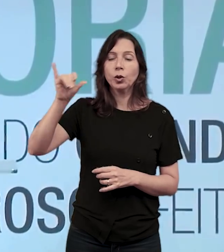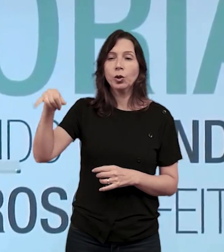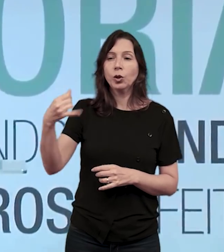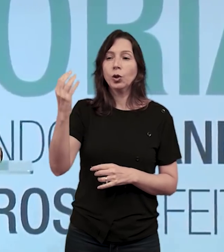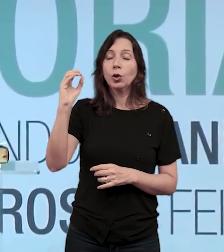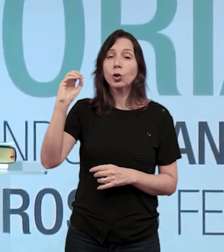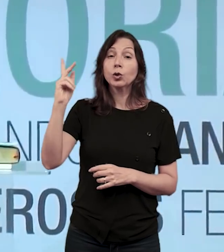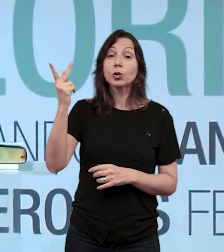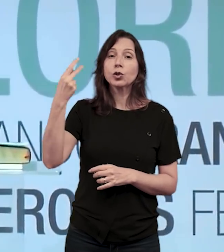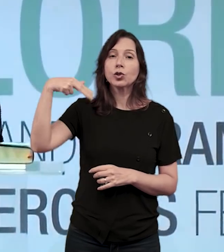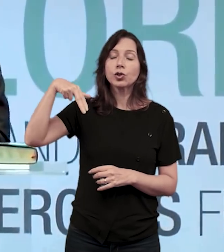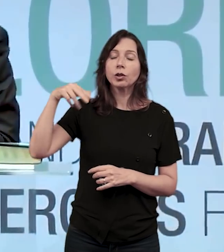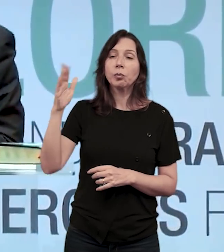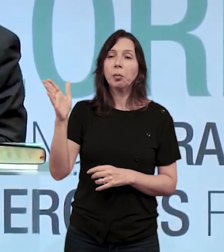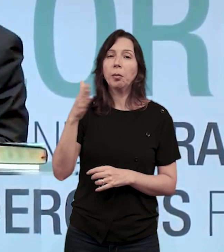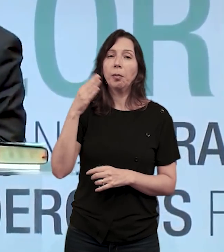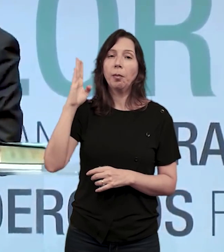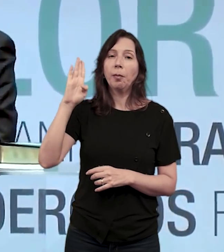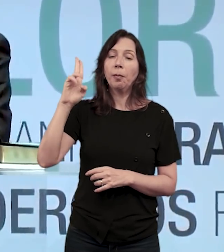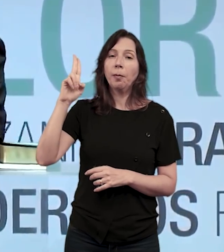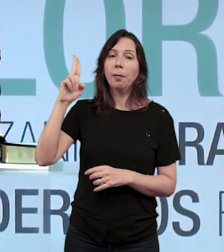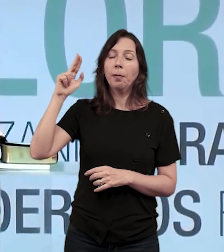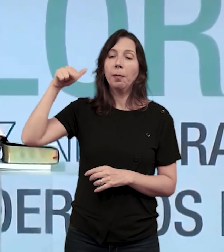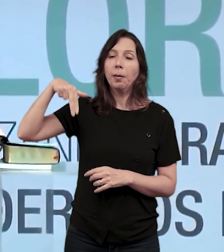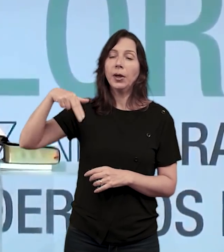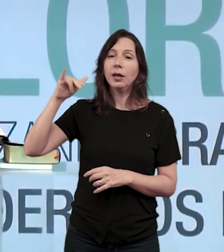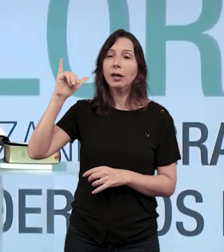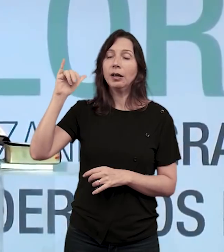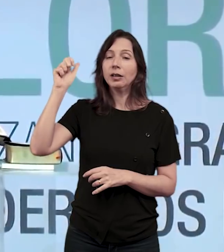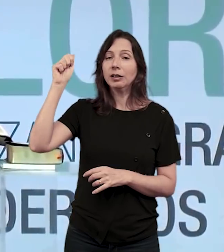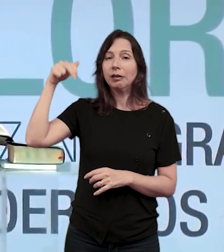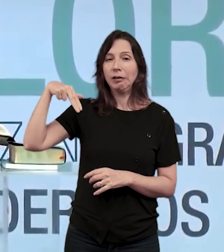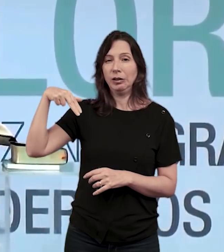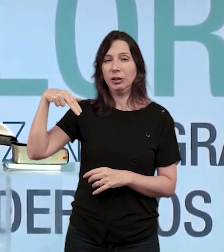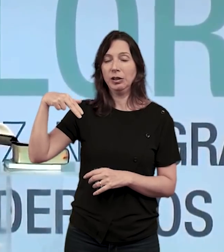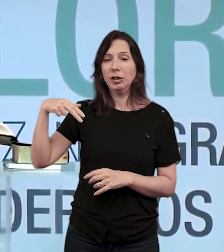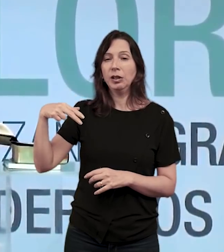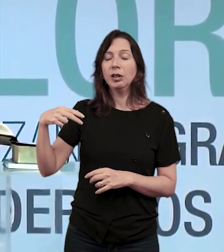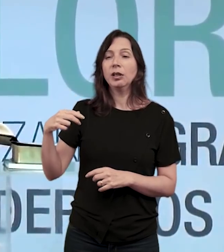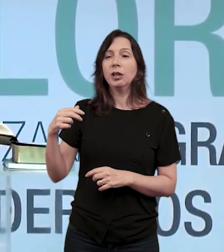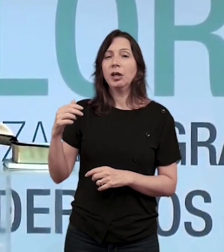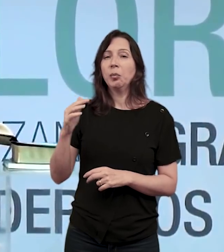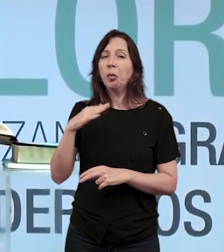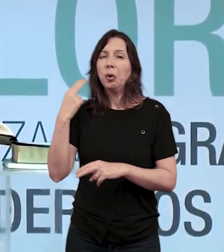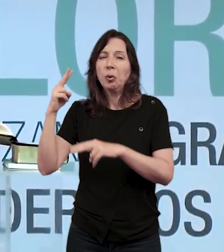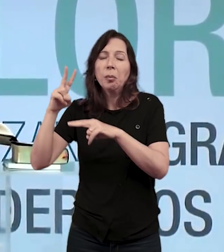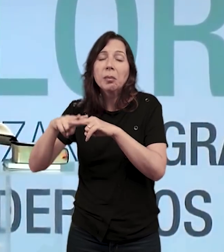Pense comigo em Fanny Crosby, passou a vida inteira na cegueira,